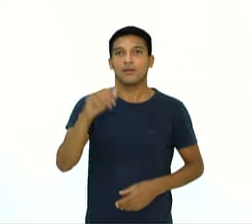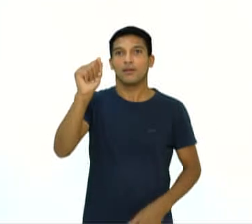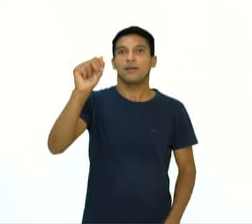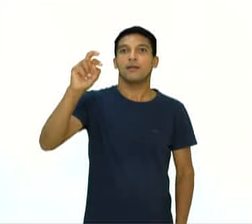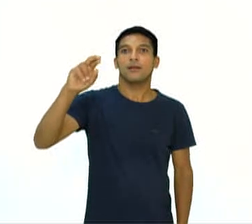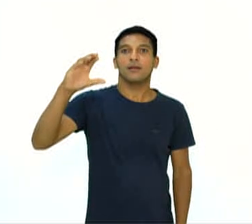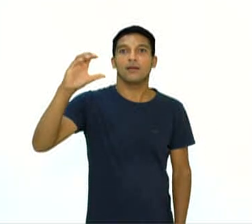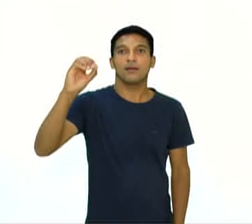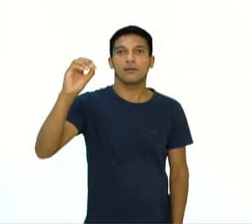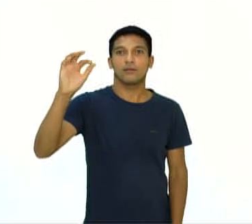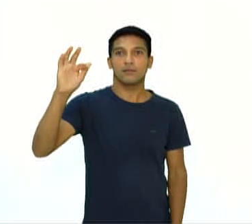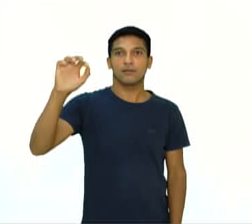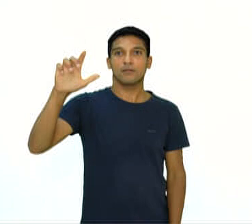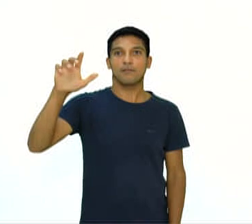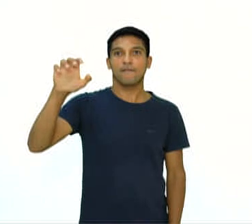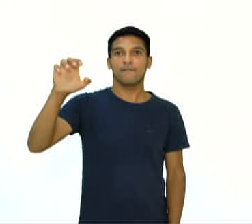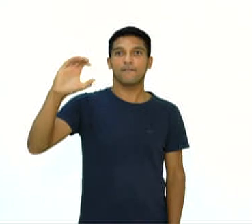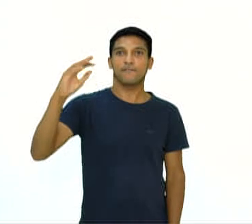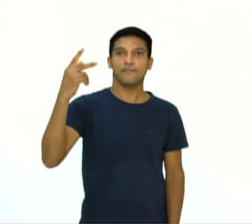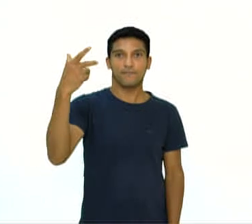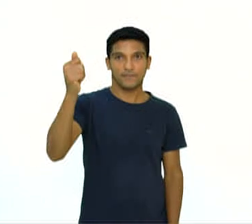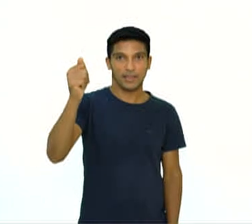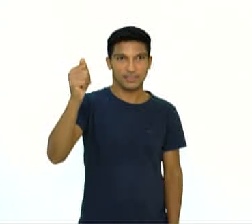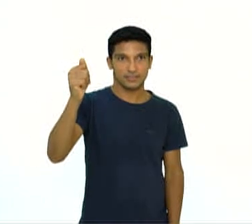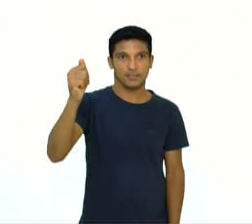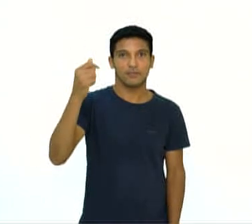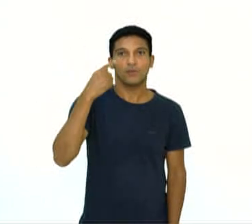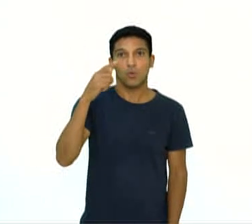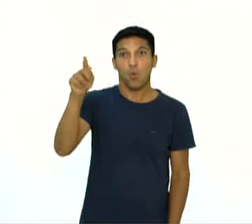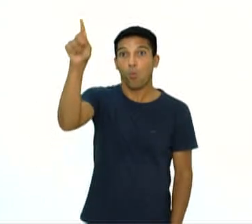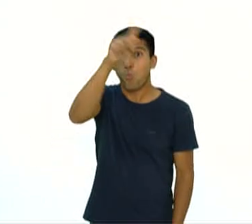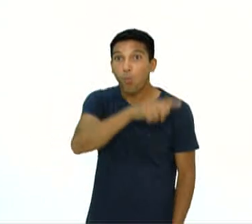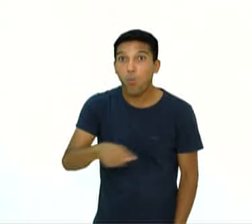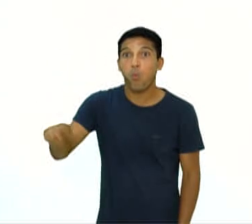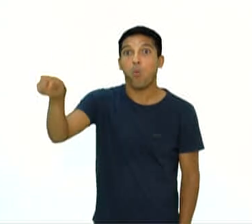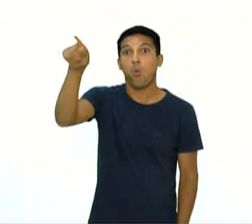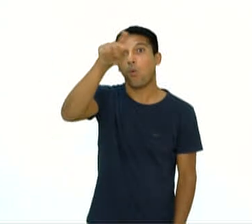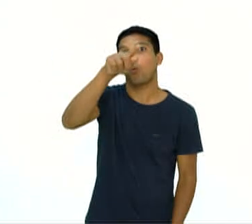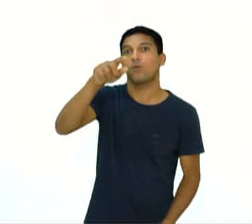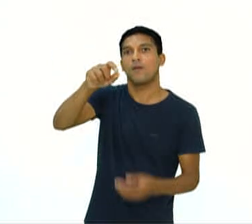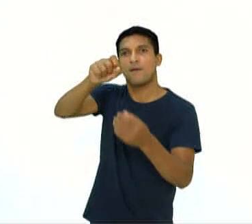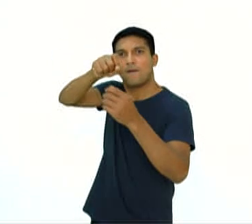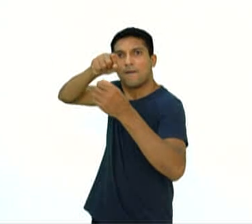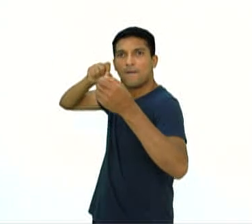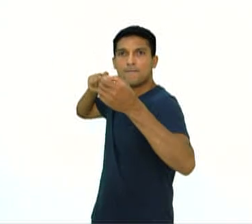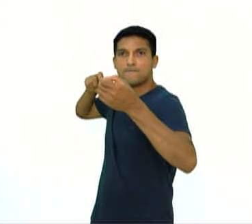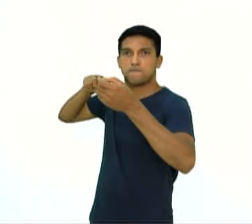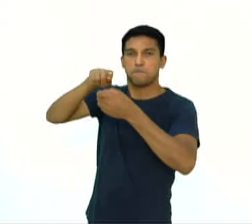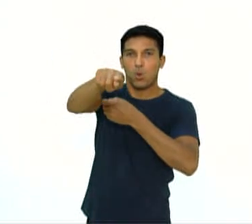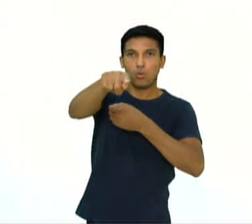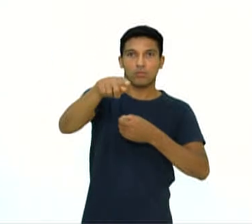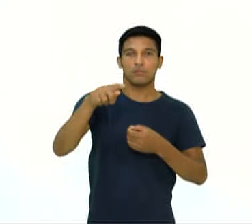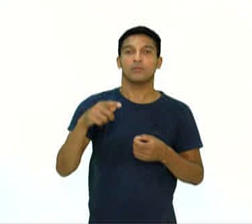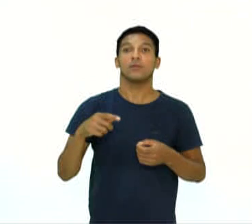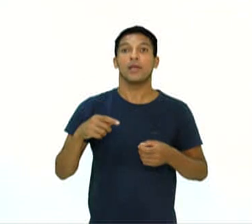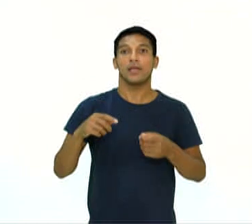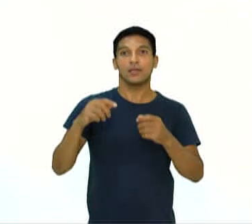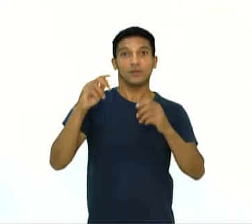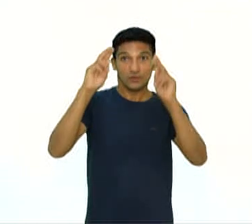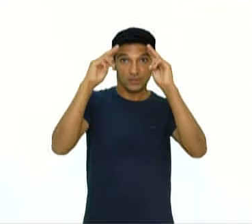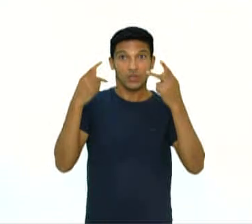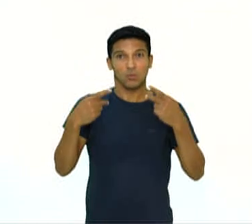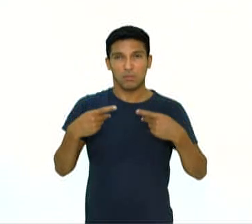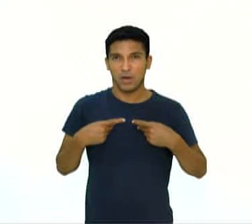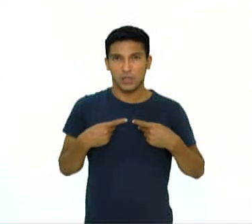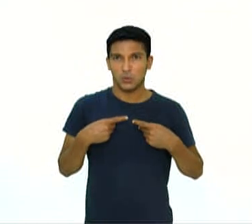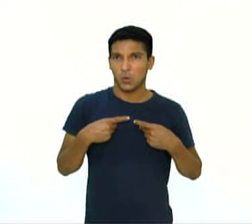flecha, assim como a roda, é considerado uma das maiores invenções da humanidade.